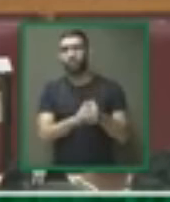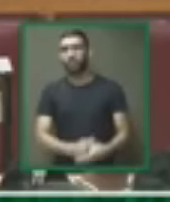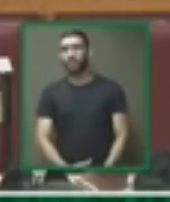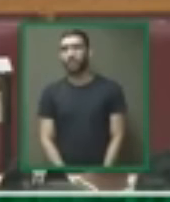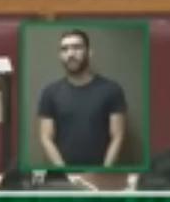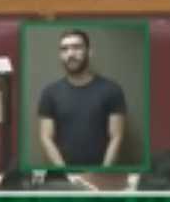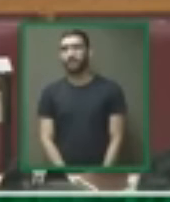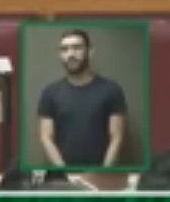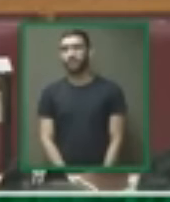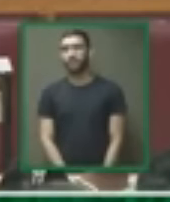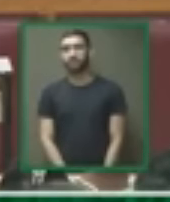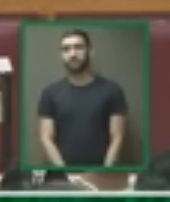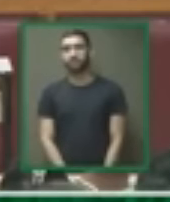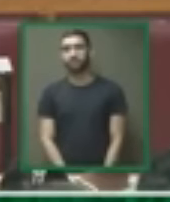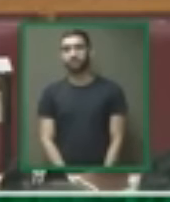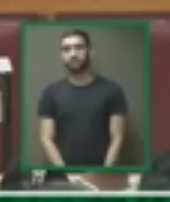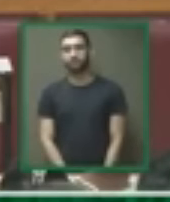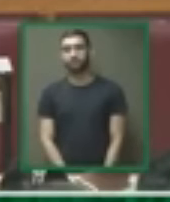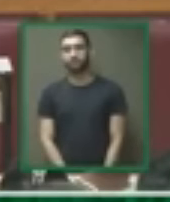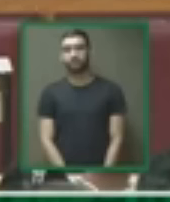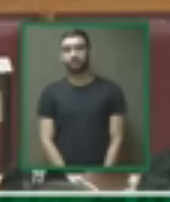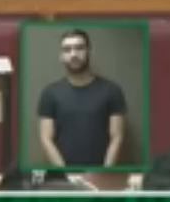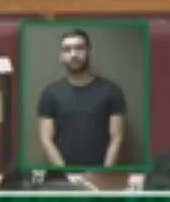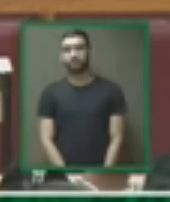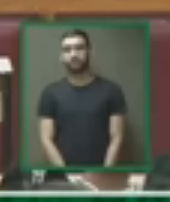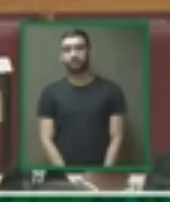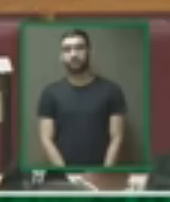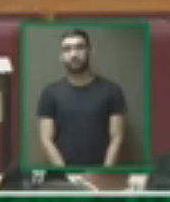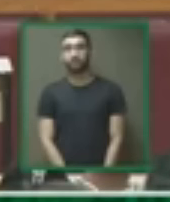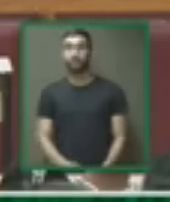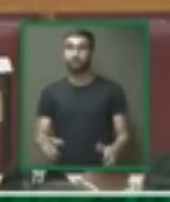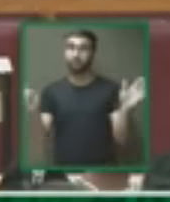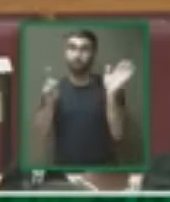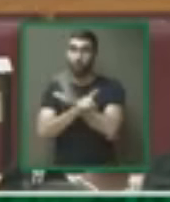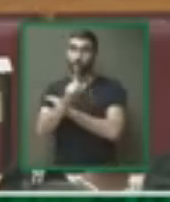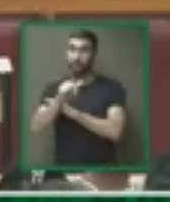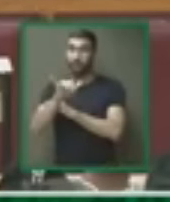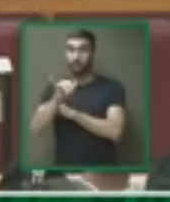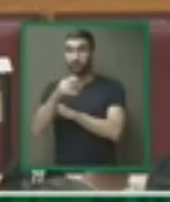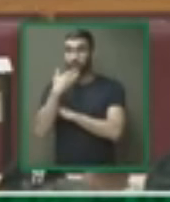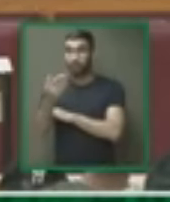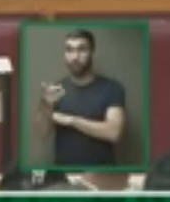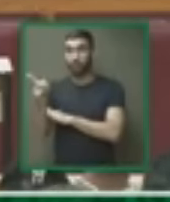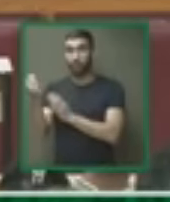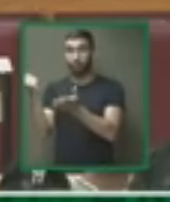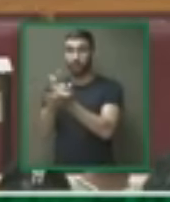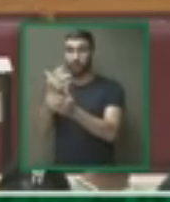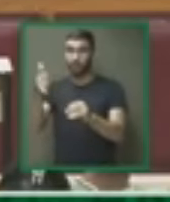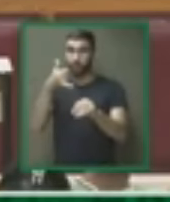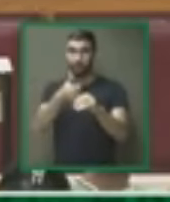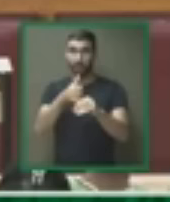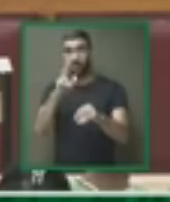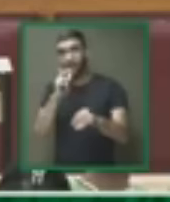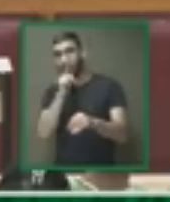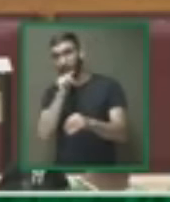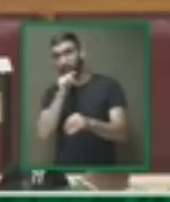Nunca ficou no prego de gasolina. Mas não. A pergunta é se o senhor pediu para o Bruno comprar gasolina e água. O senhor disse de forma